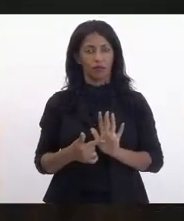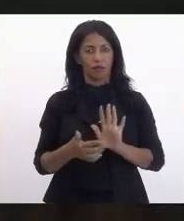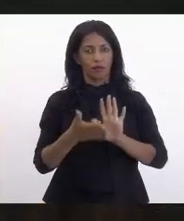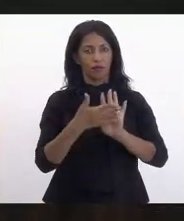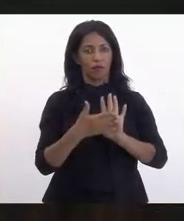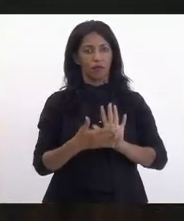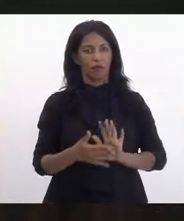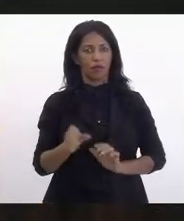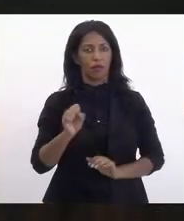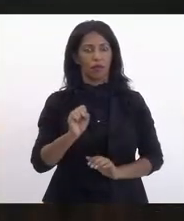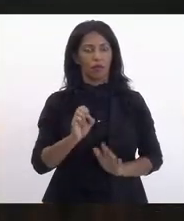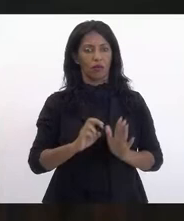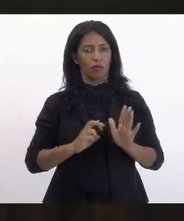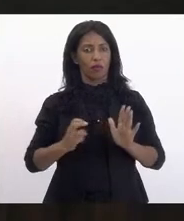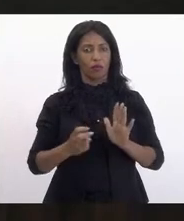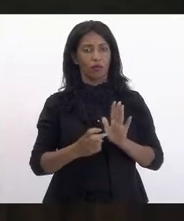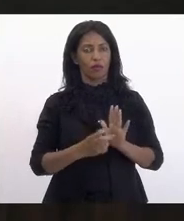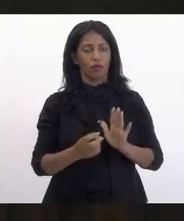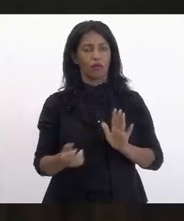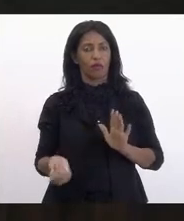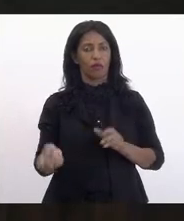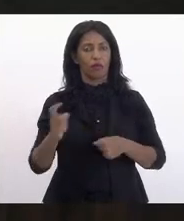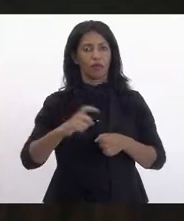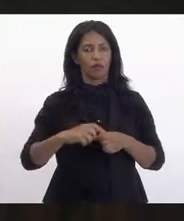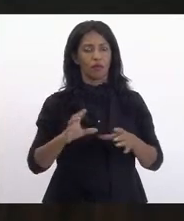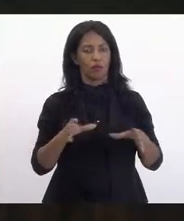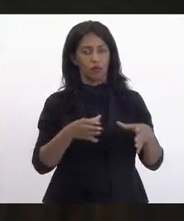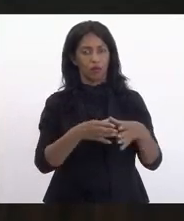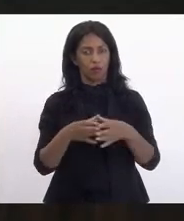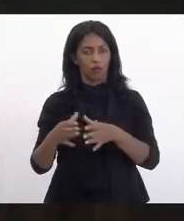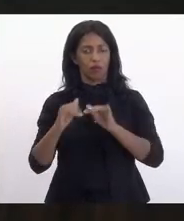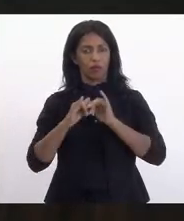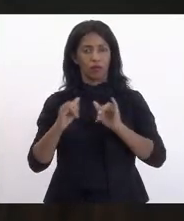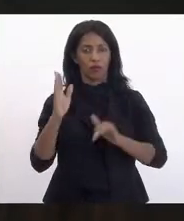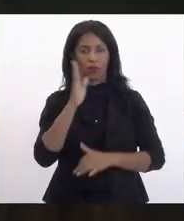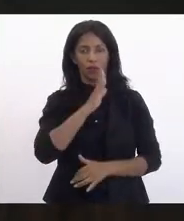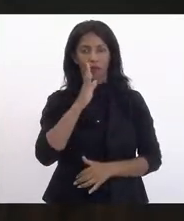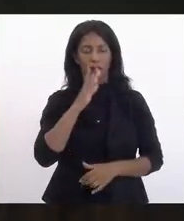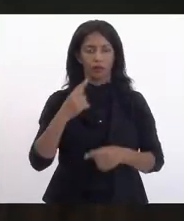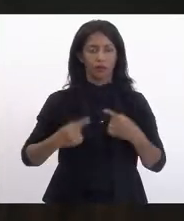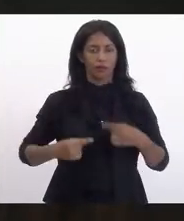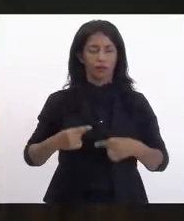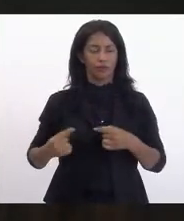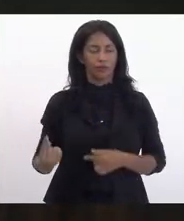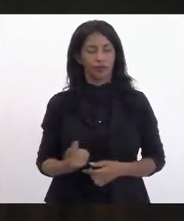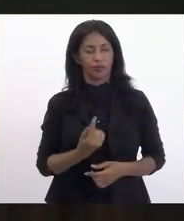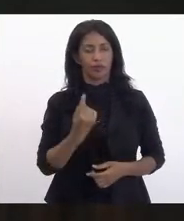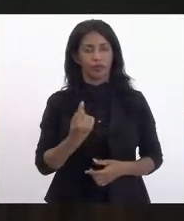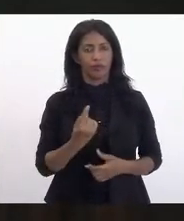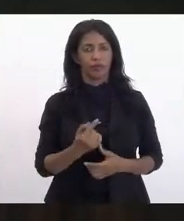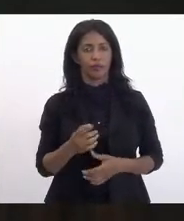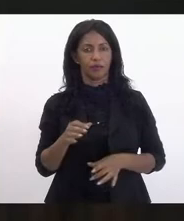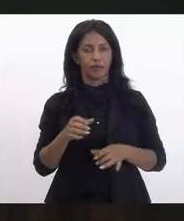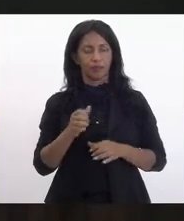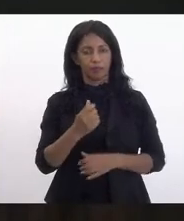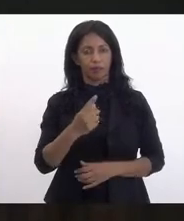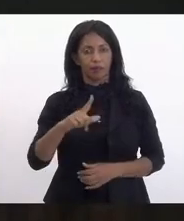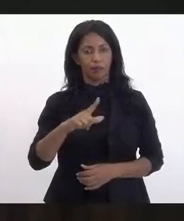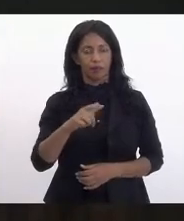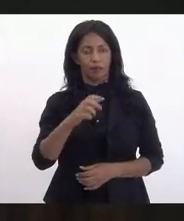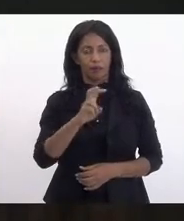proposta recebeu 8 emendas e retorna às comissões. Anuncio o regime de urgência e discussão única. Projeto de lei